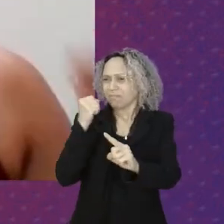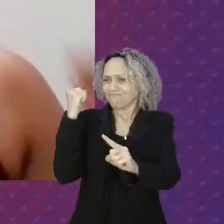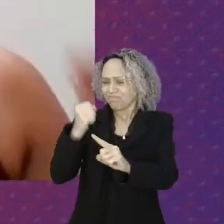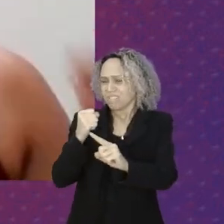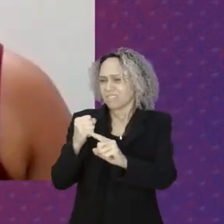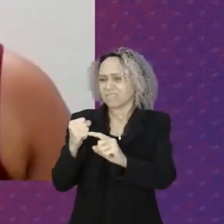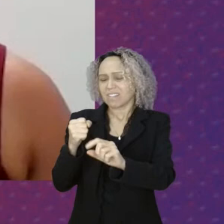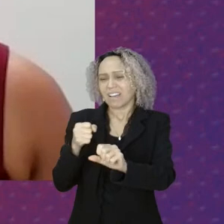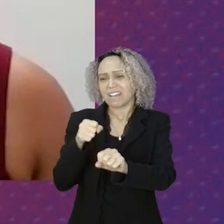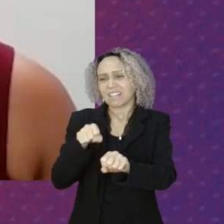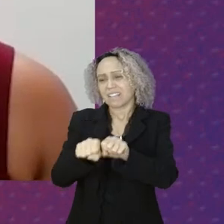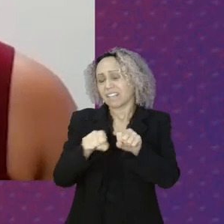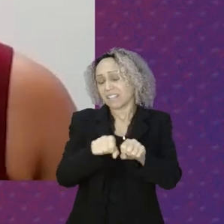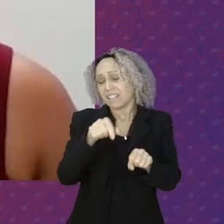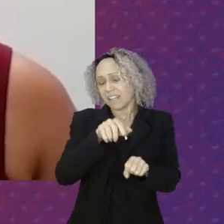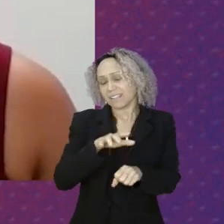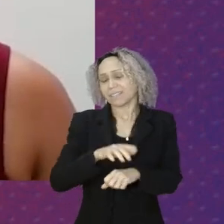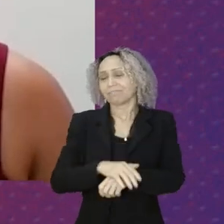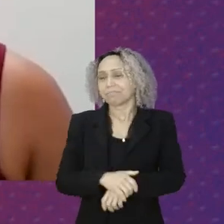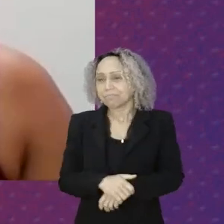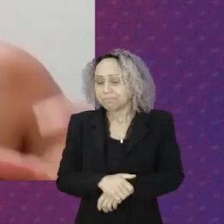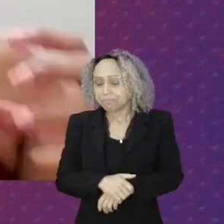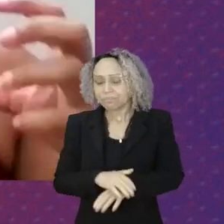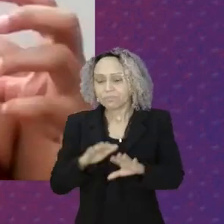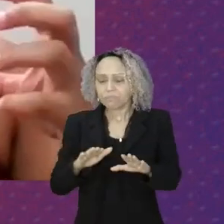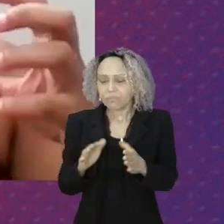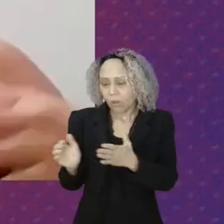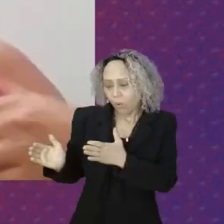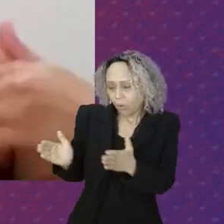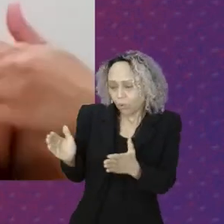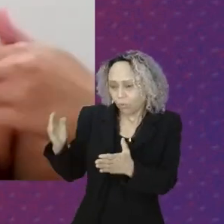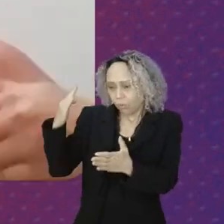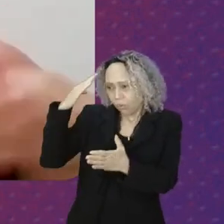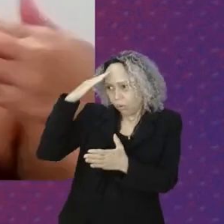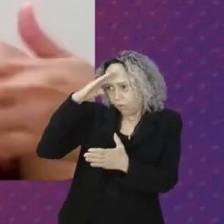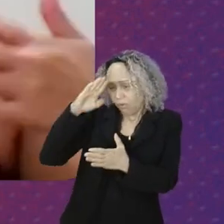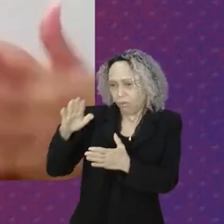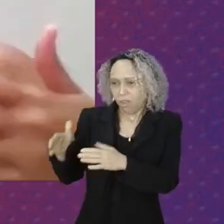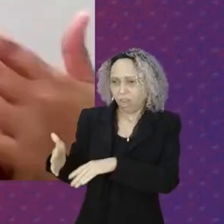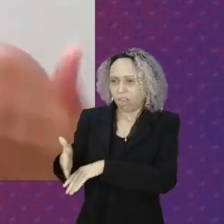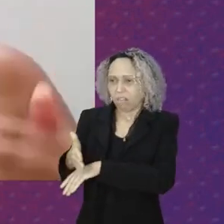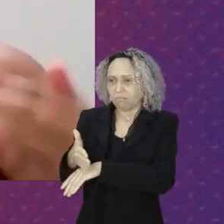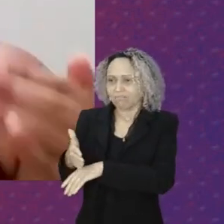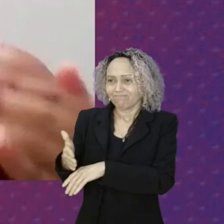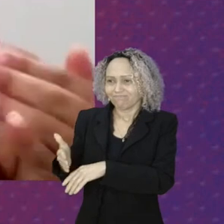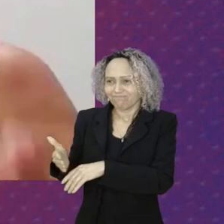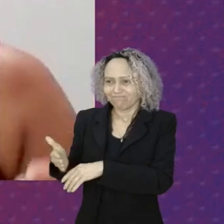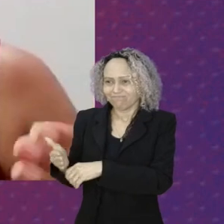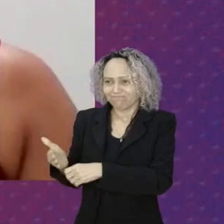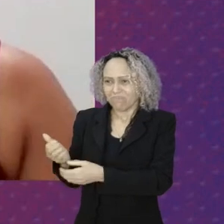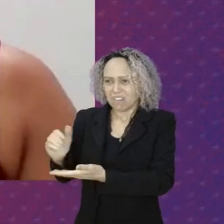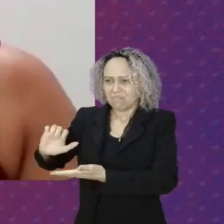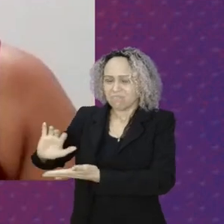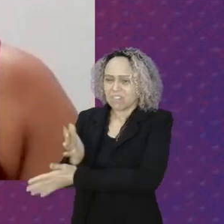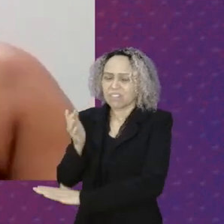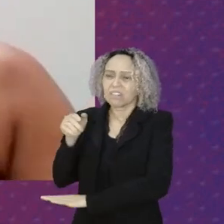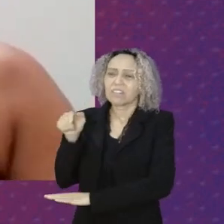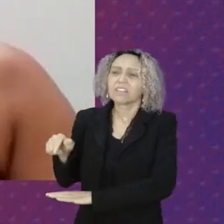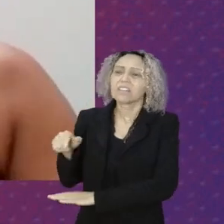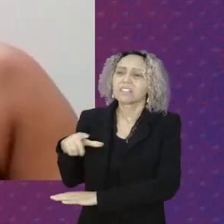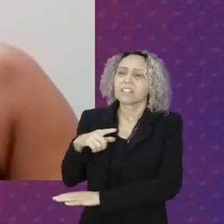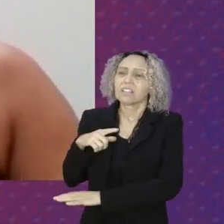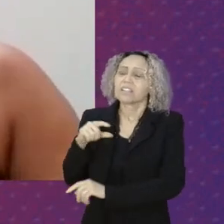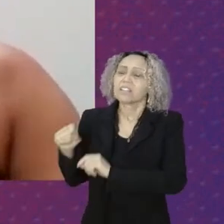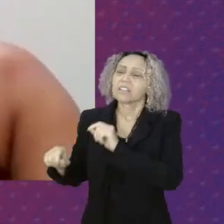Dilma, em especial agora durante o governo genocida, houve um desmantelamento das políticas de prevenção